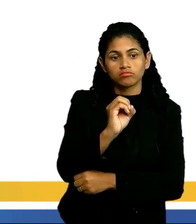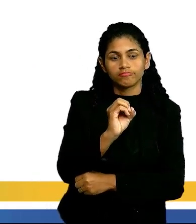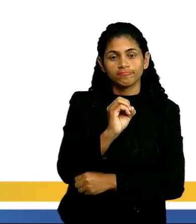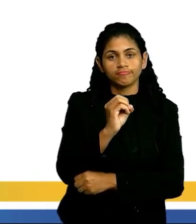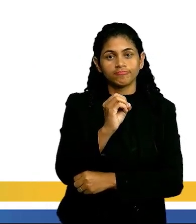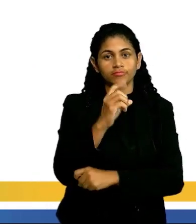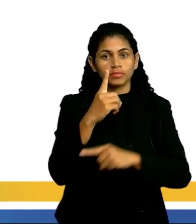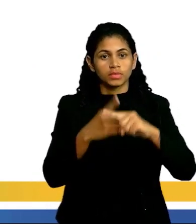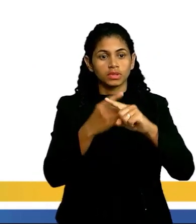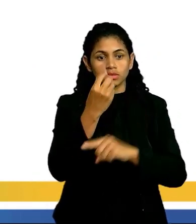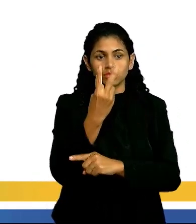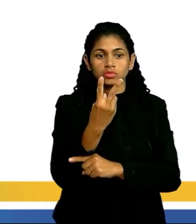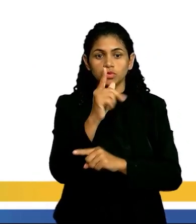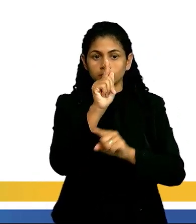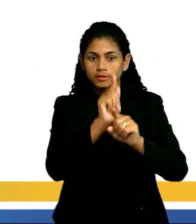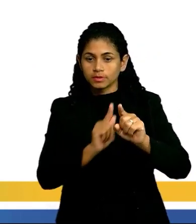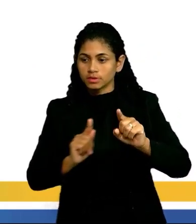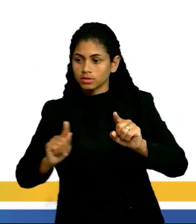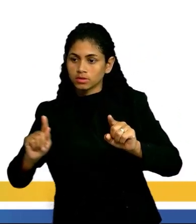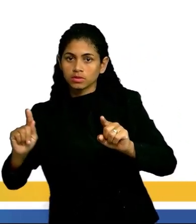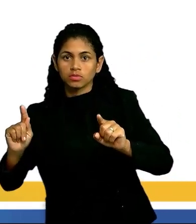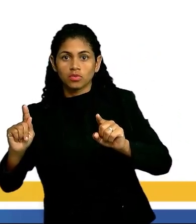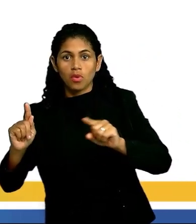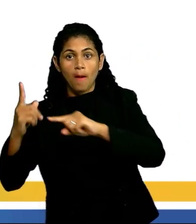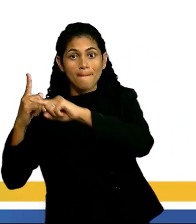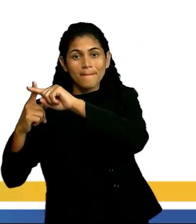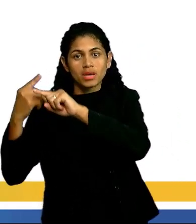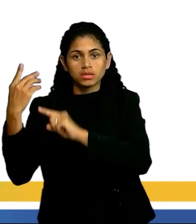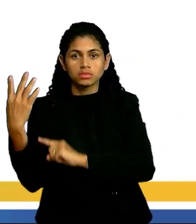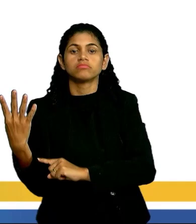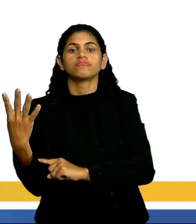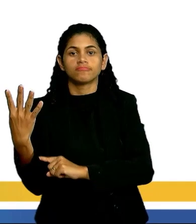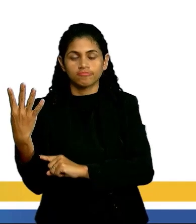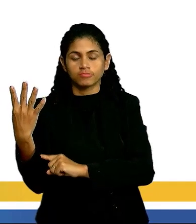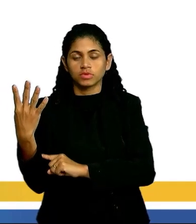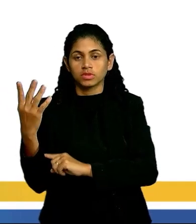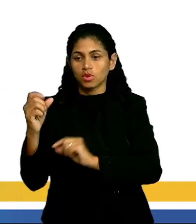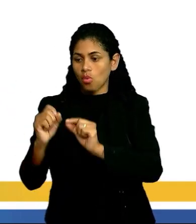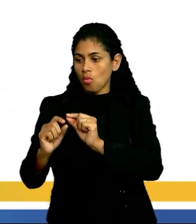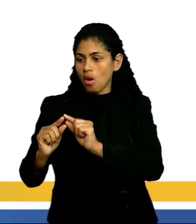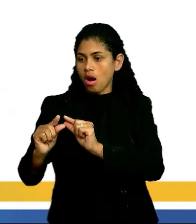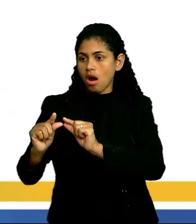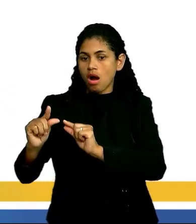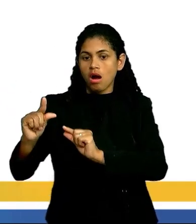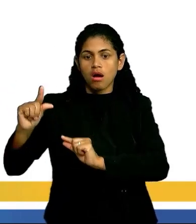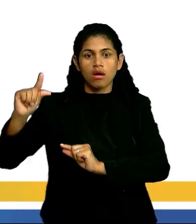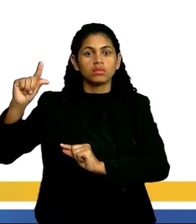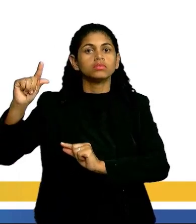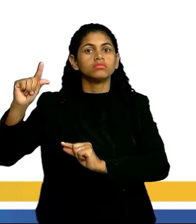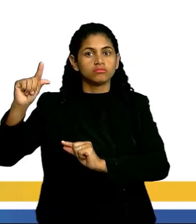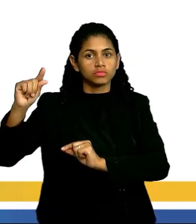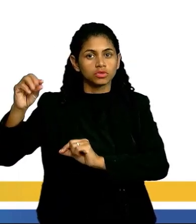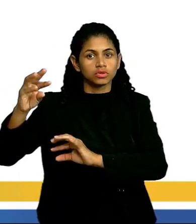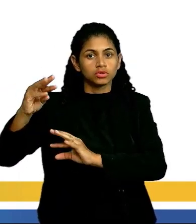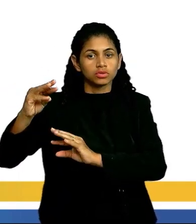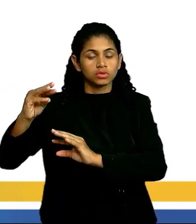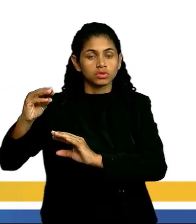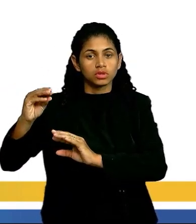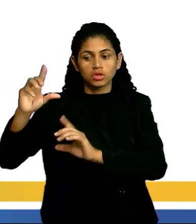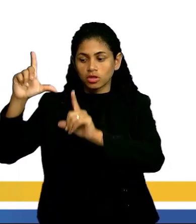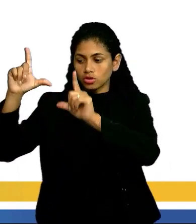de 2, está indo para 4, ele está aumentando o NOx, então ele está oxidando. Logo, ele é o agente